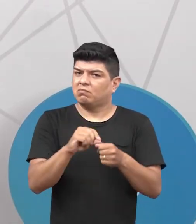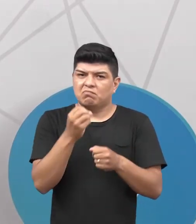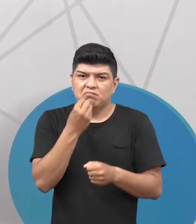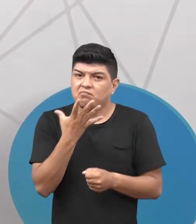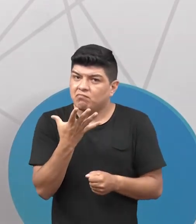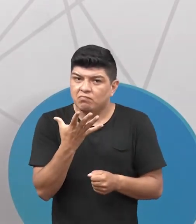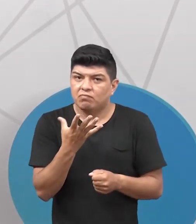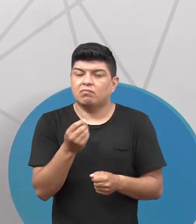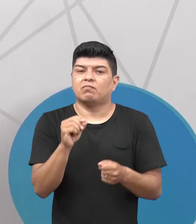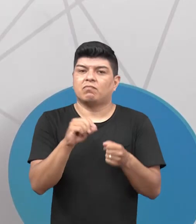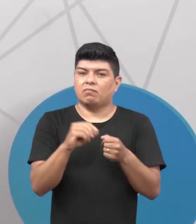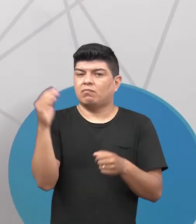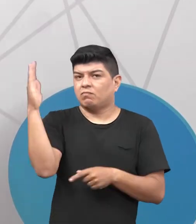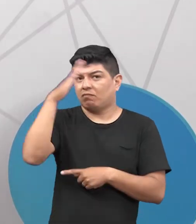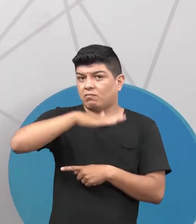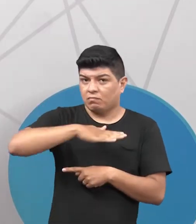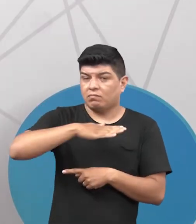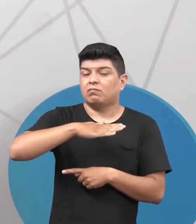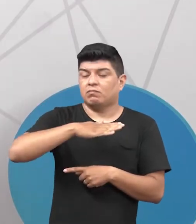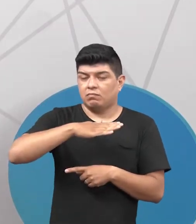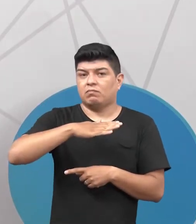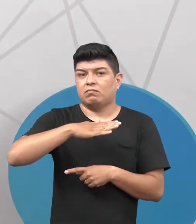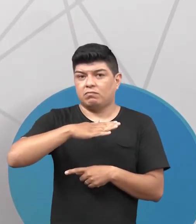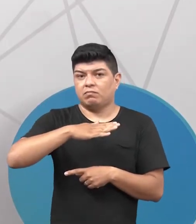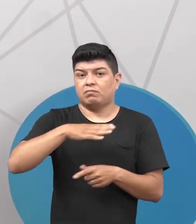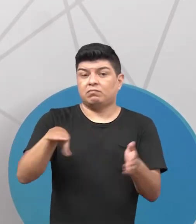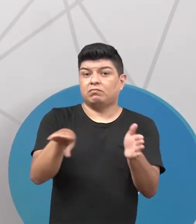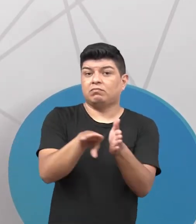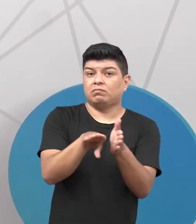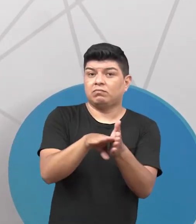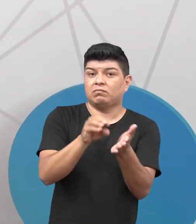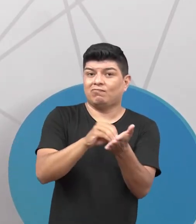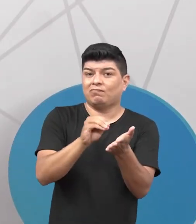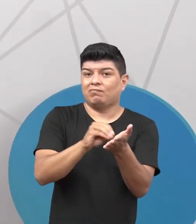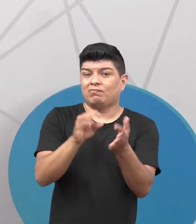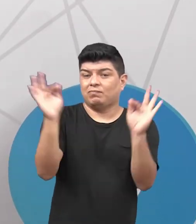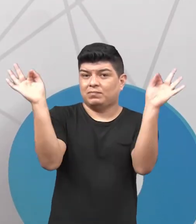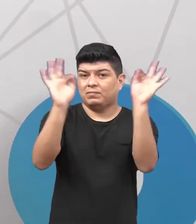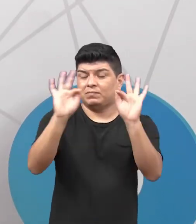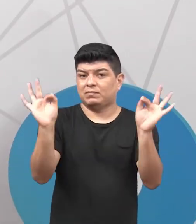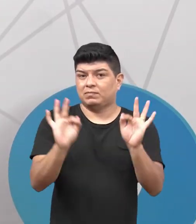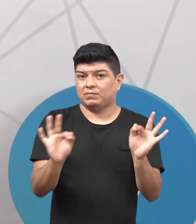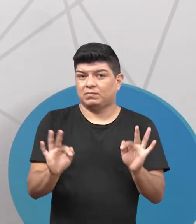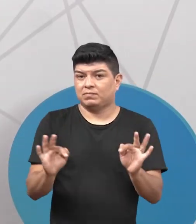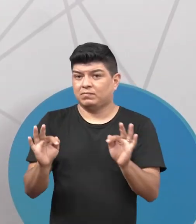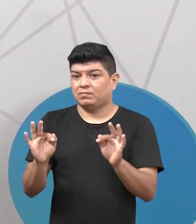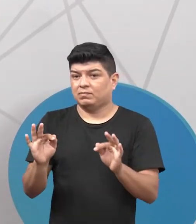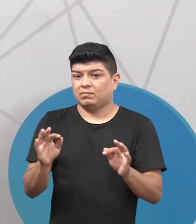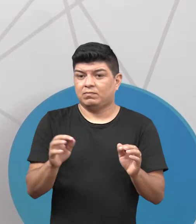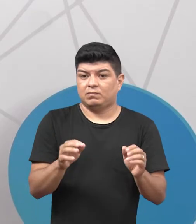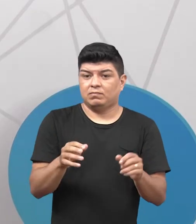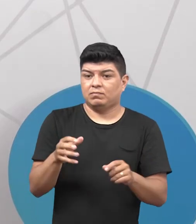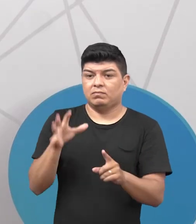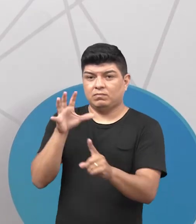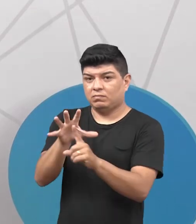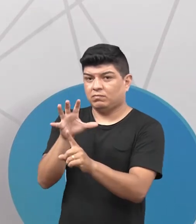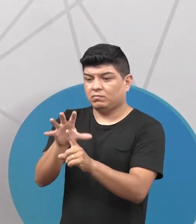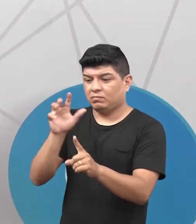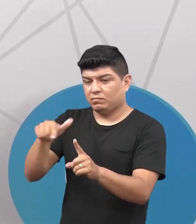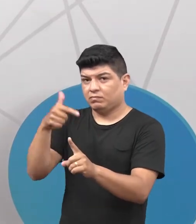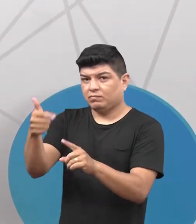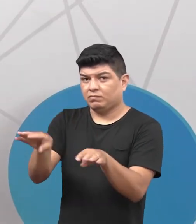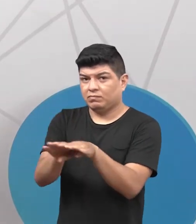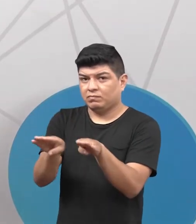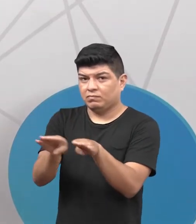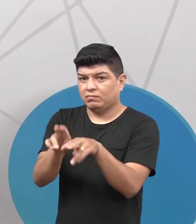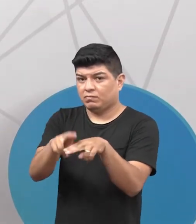ele faz o mal. E quem faz o mal chega à infelicidade e conduz os outros também à infelicidade. Então, é